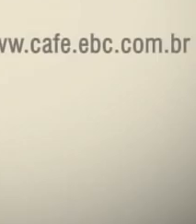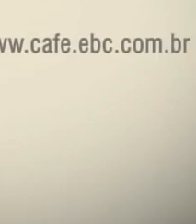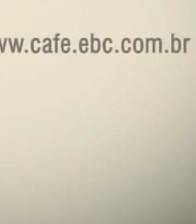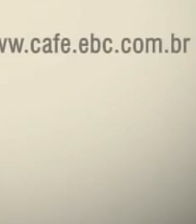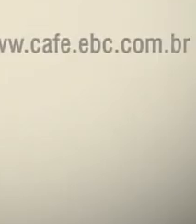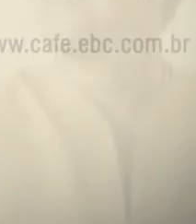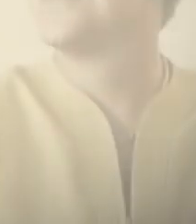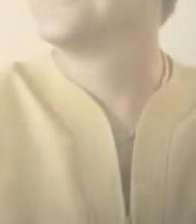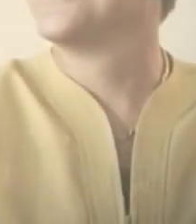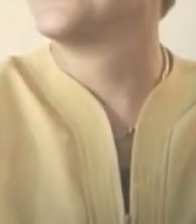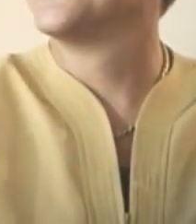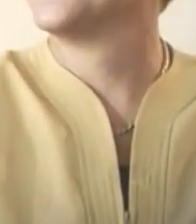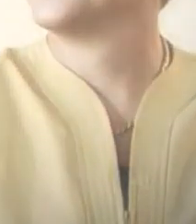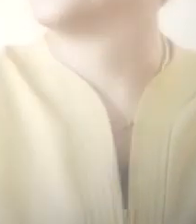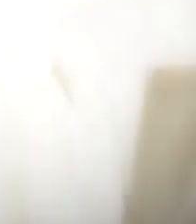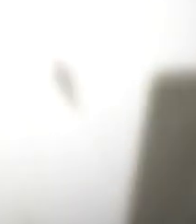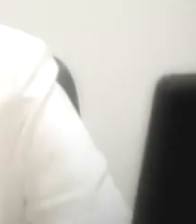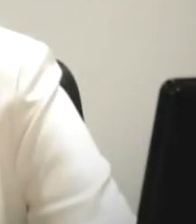Voltamos segunda-feira.